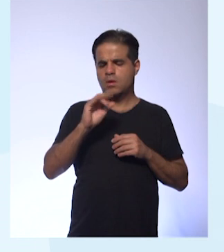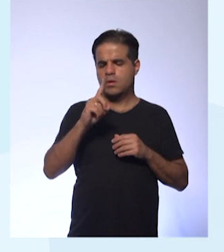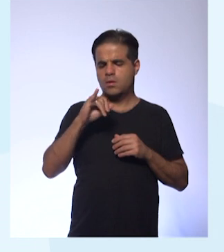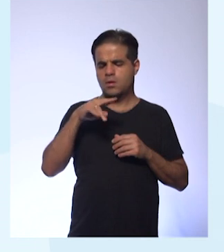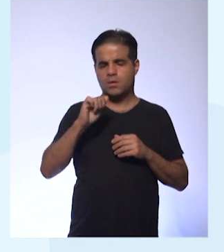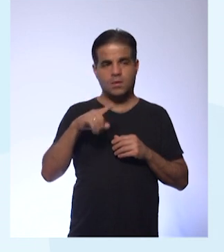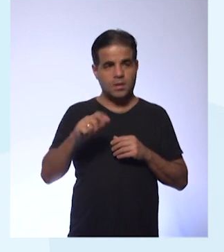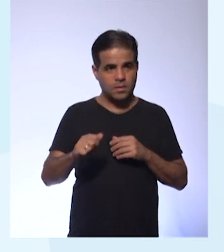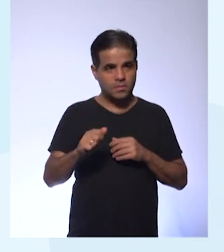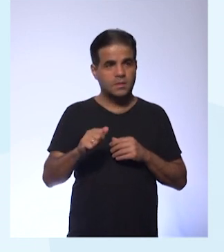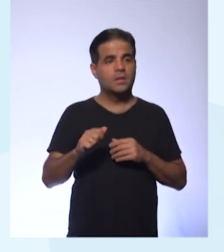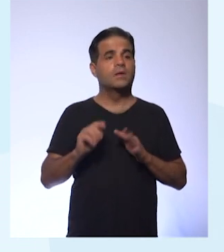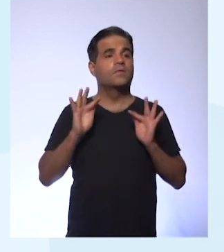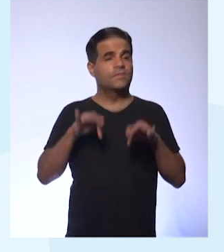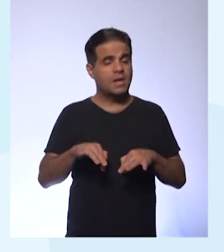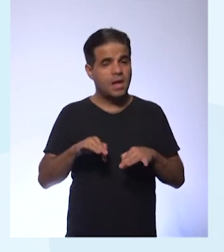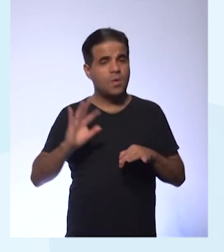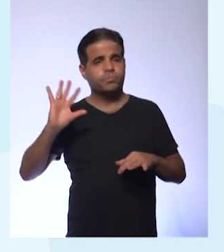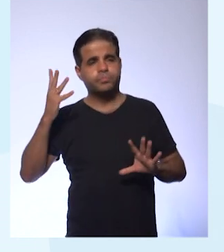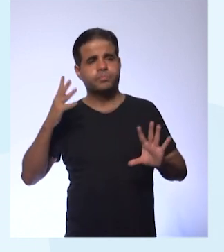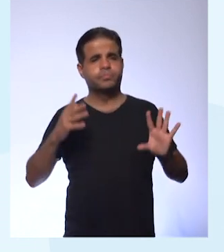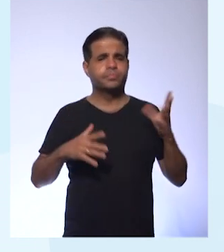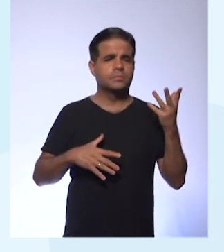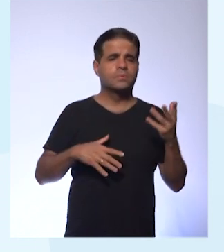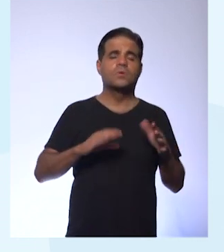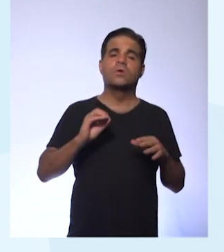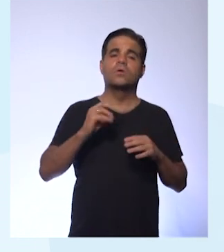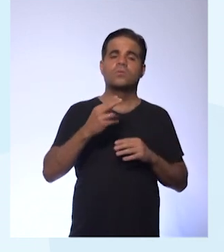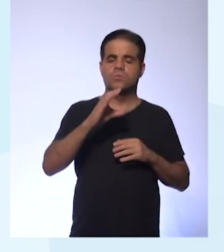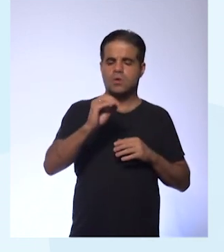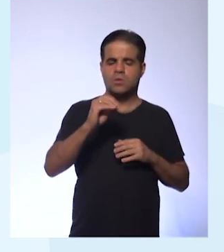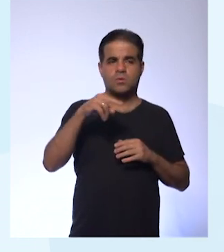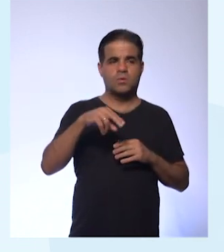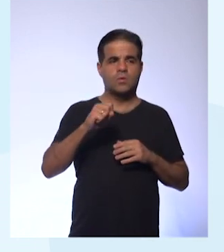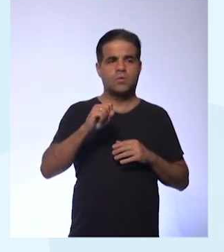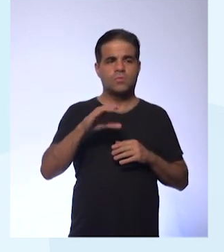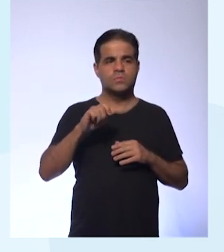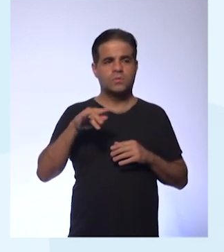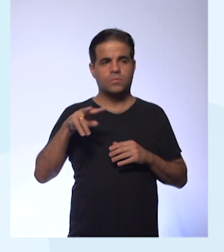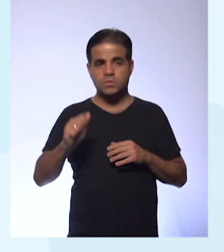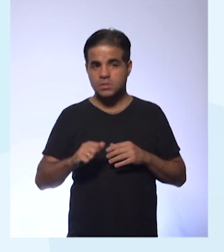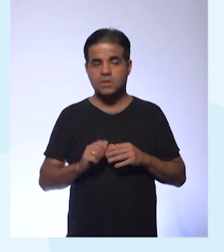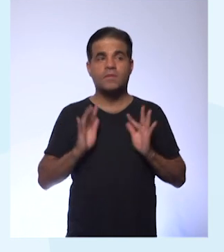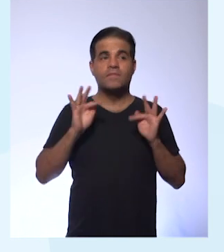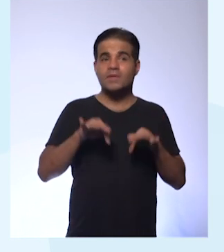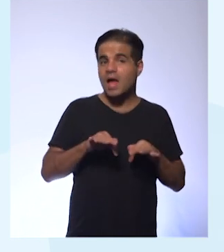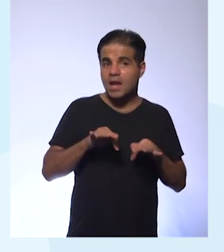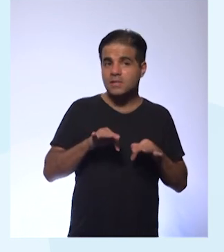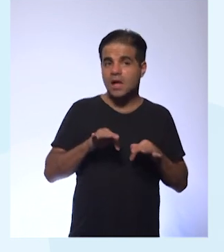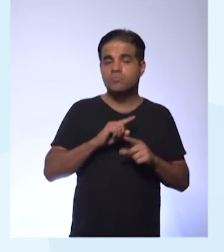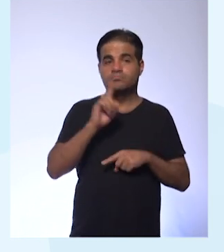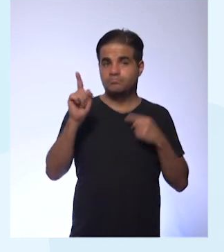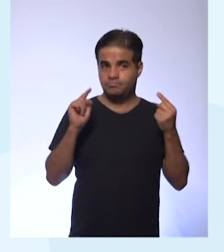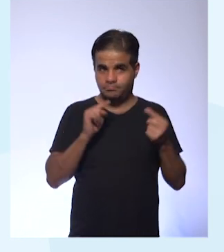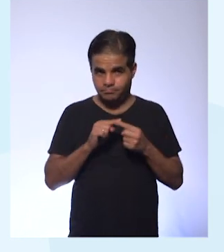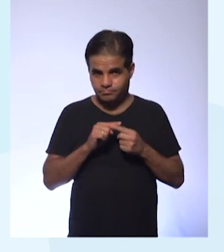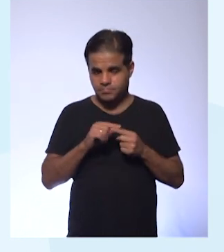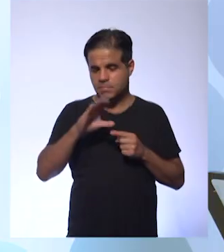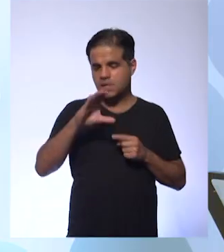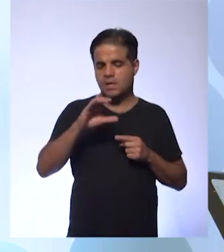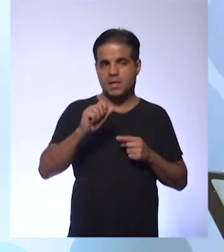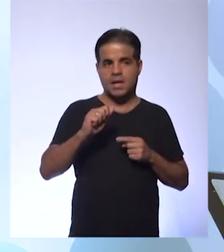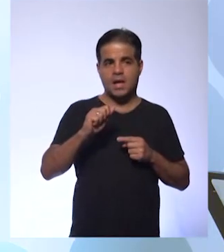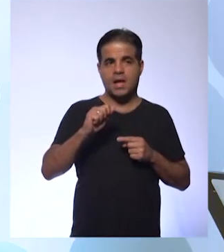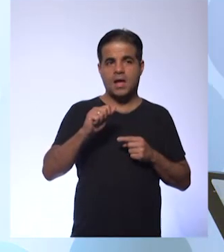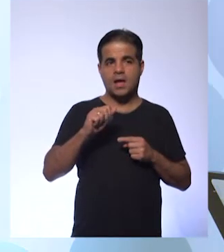subordinada, final, causal ou consecutiva? Final é de finalidade.